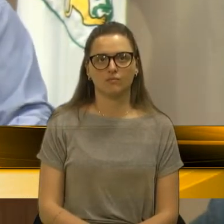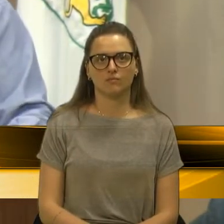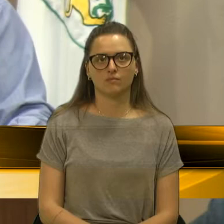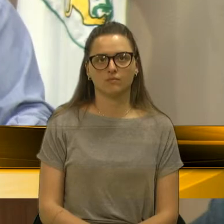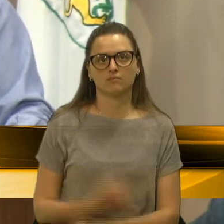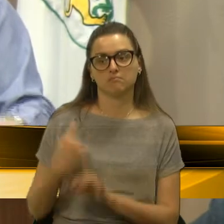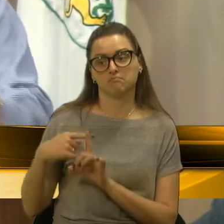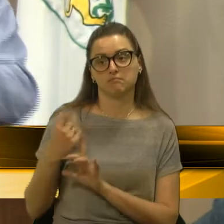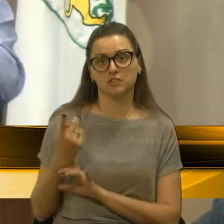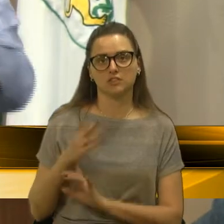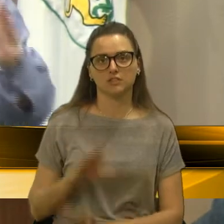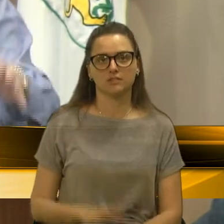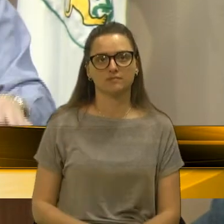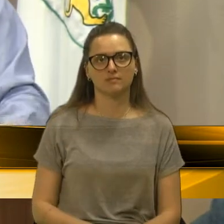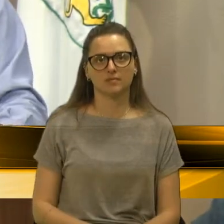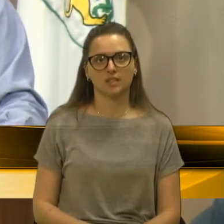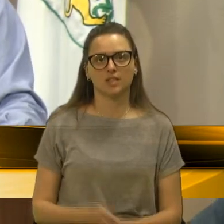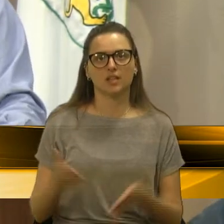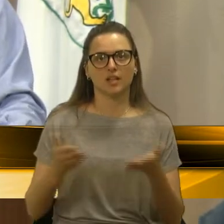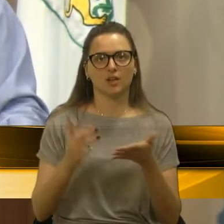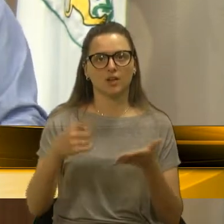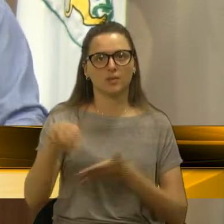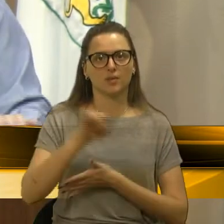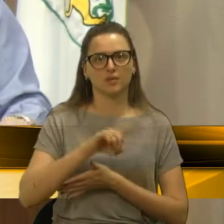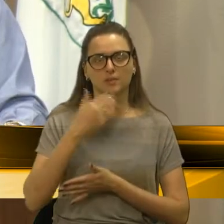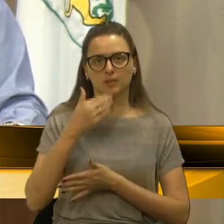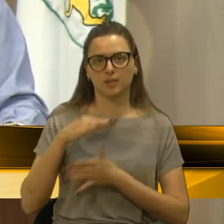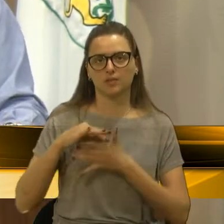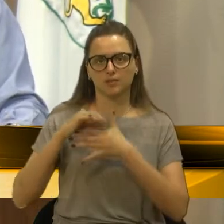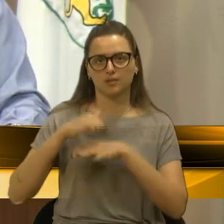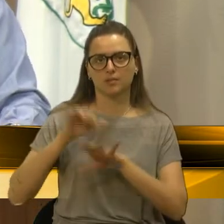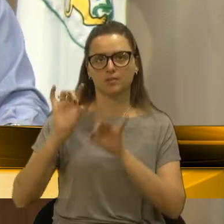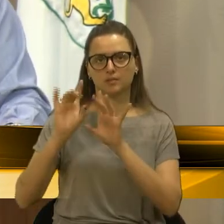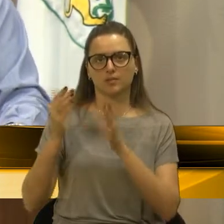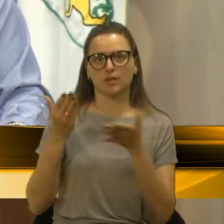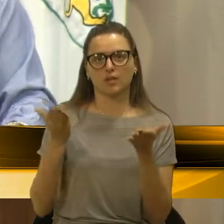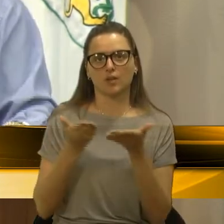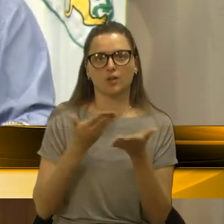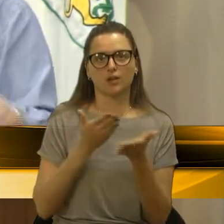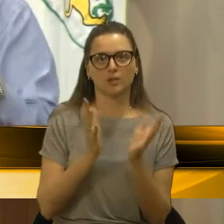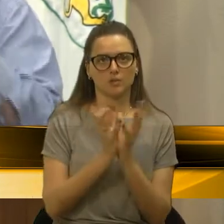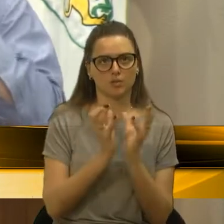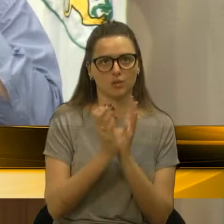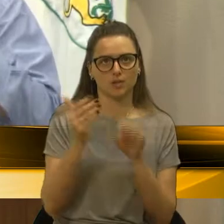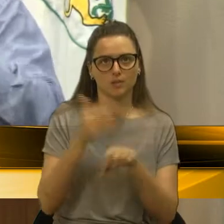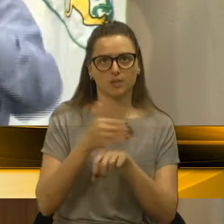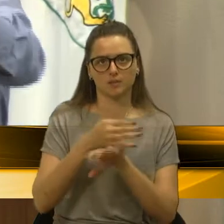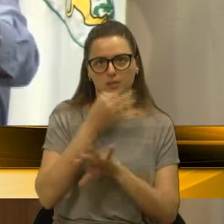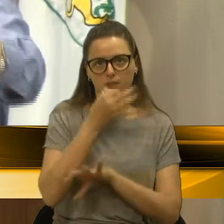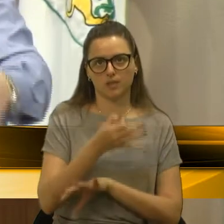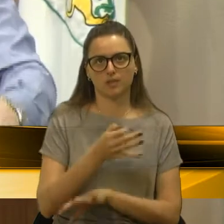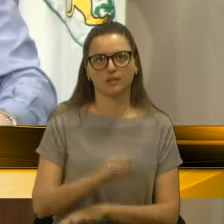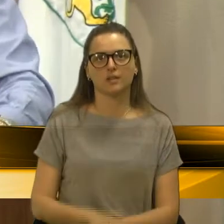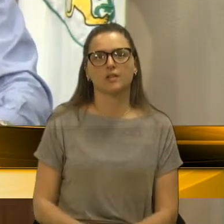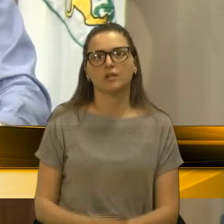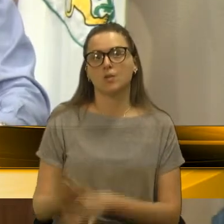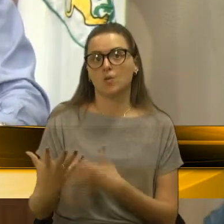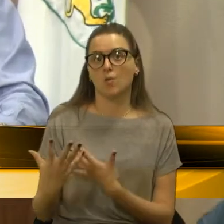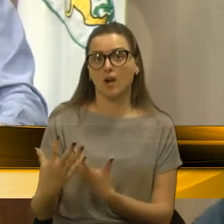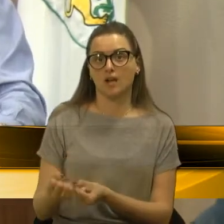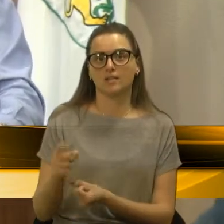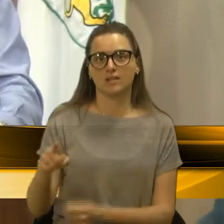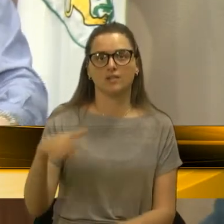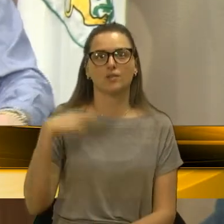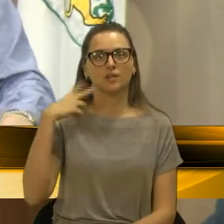Positivo. Até para que agora os nossos colegas possam participar também. Com a anuência, obviamente, da